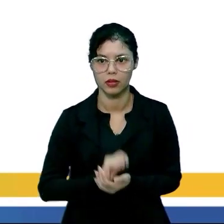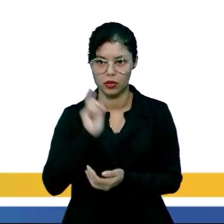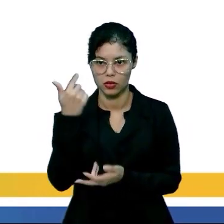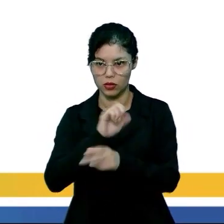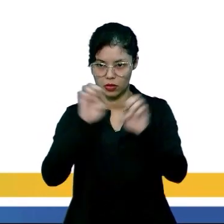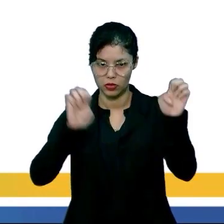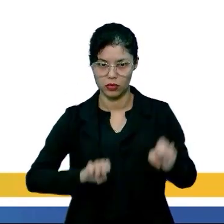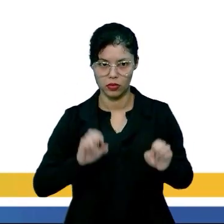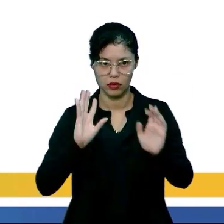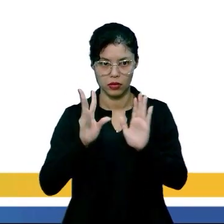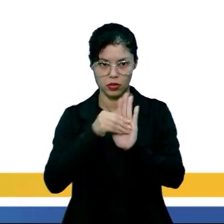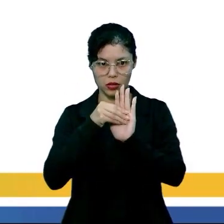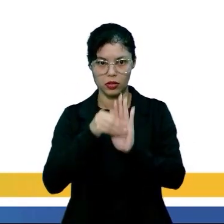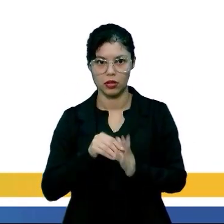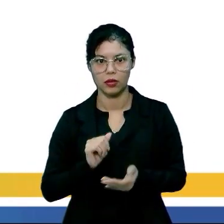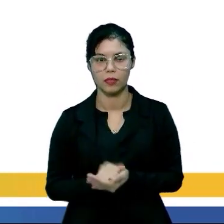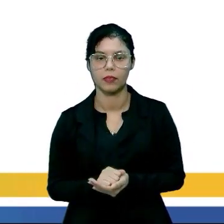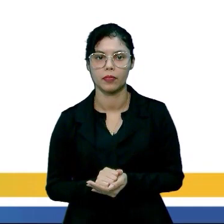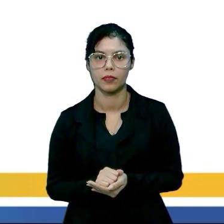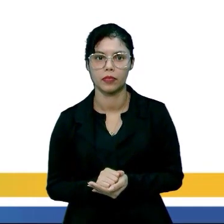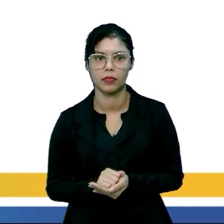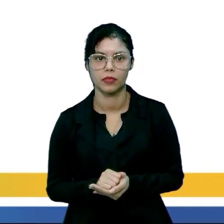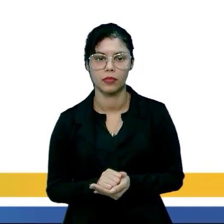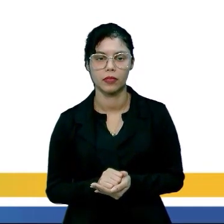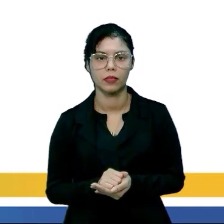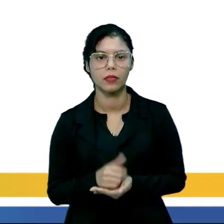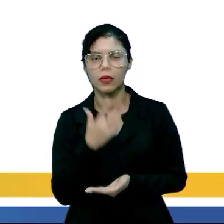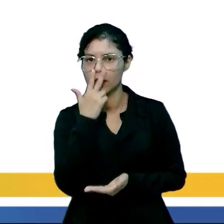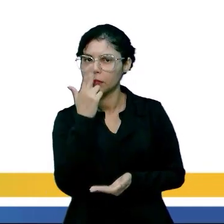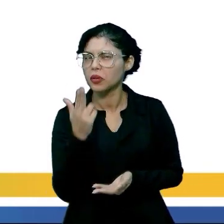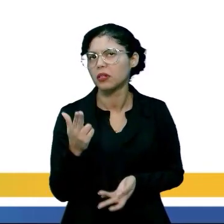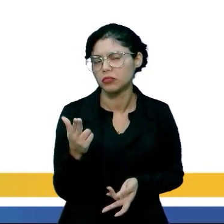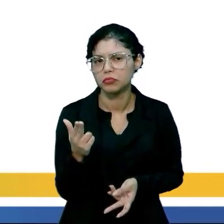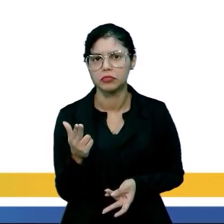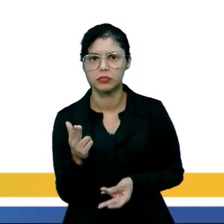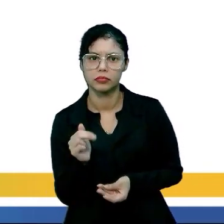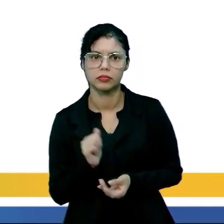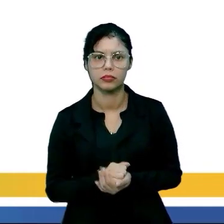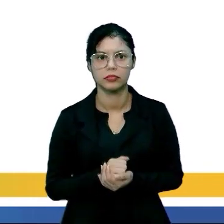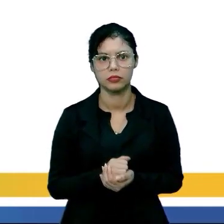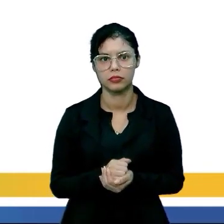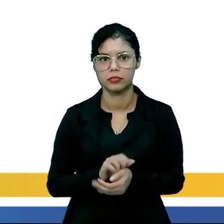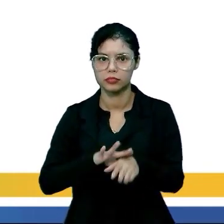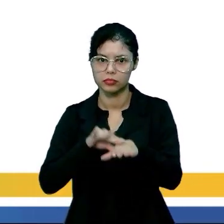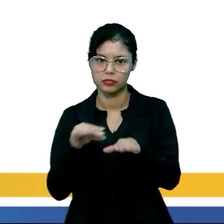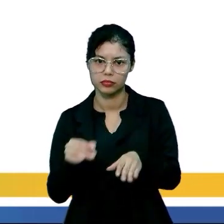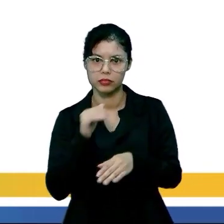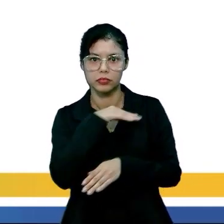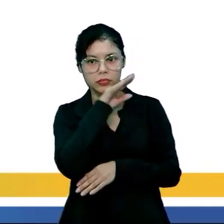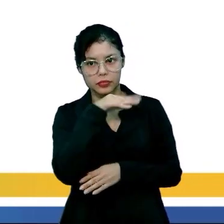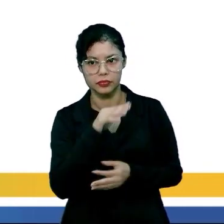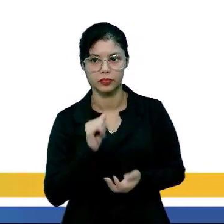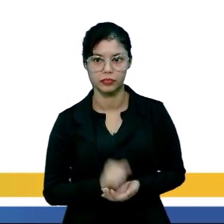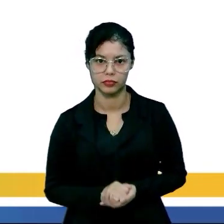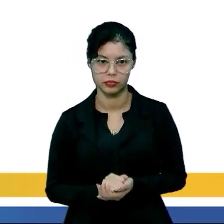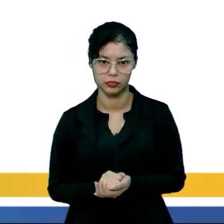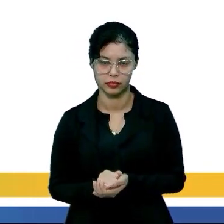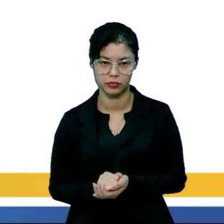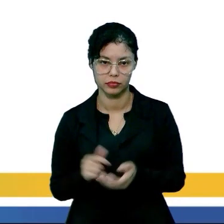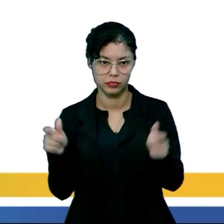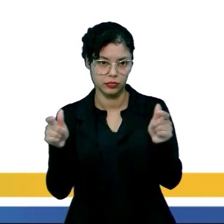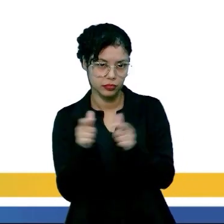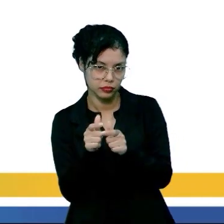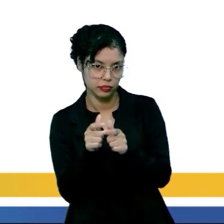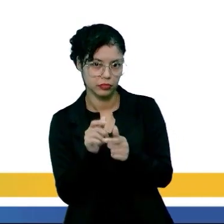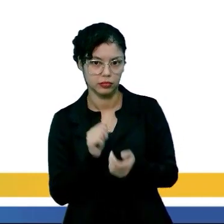e outras estruturas fixadoras, né, que se aderem às penas e pelos de animais. Tamanho